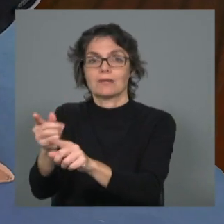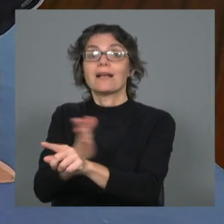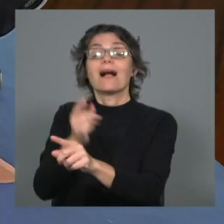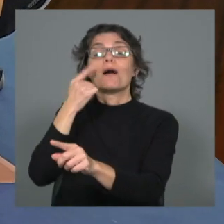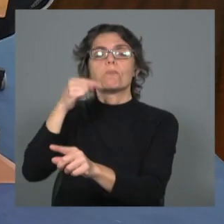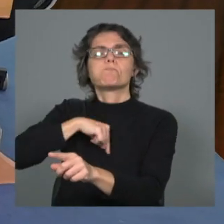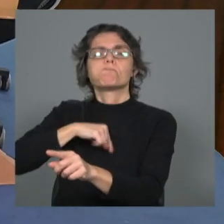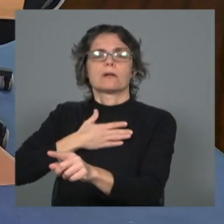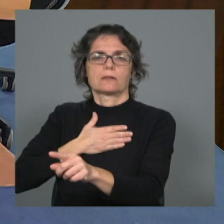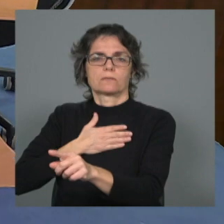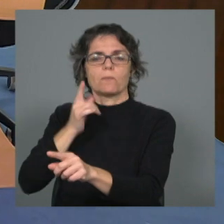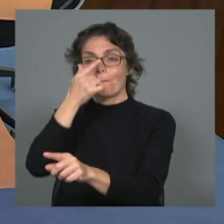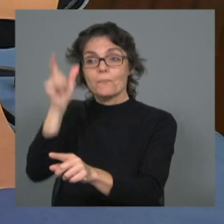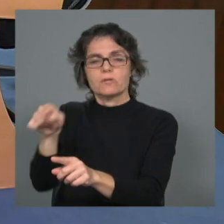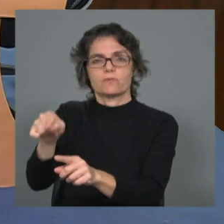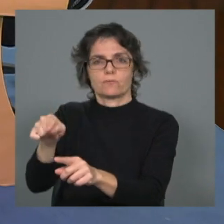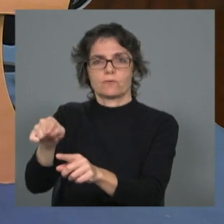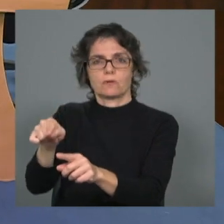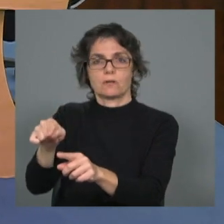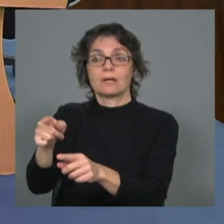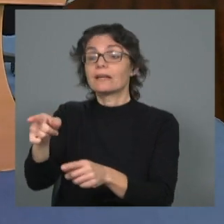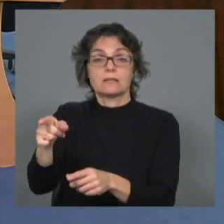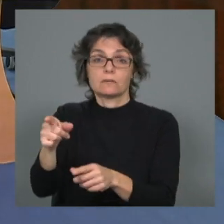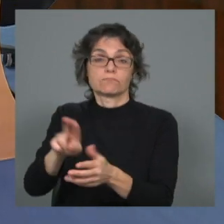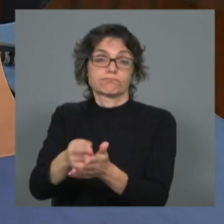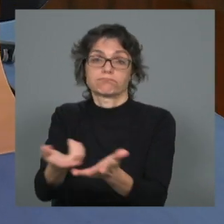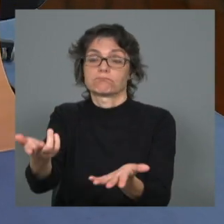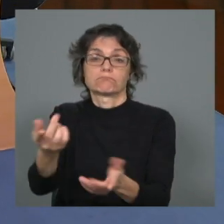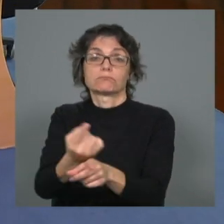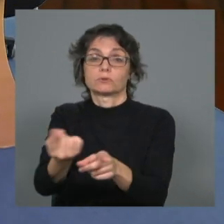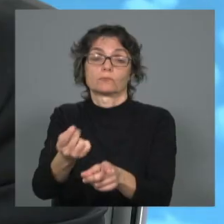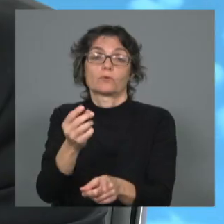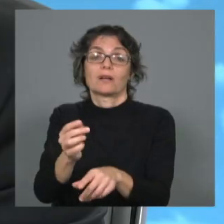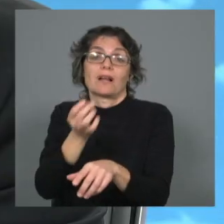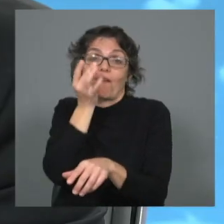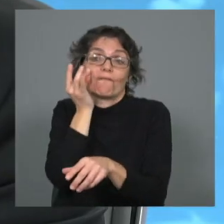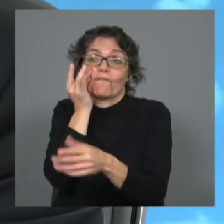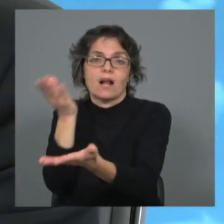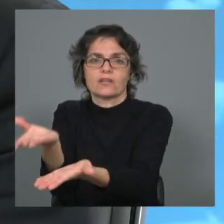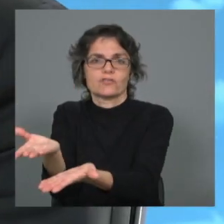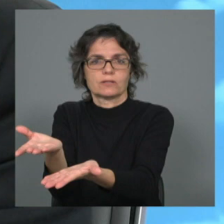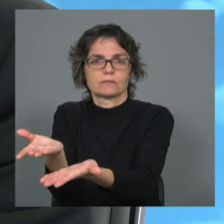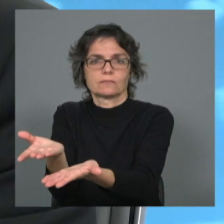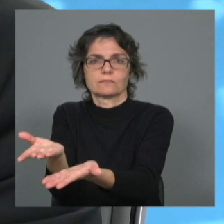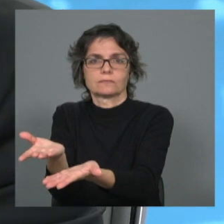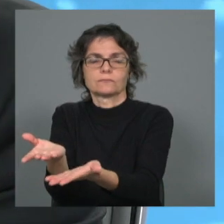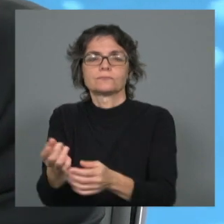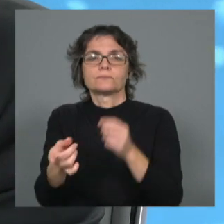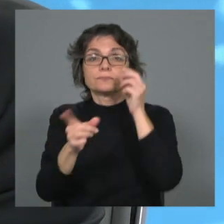portanto, por isso manifestou a sua fragilidade. E nesta esteira também da Camila, também a